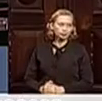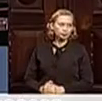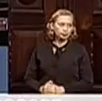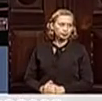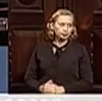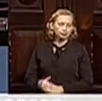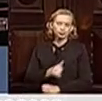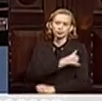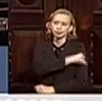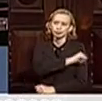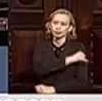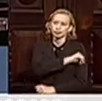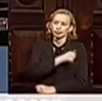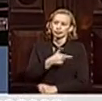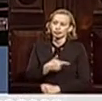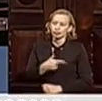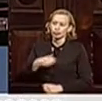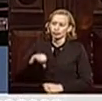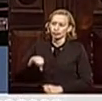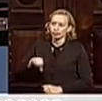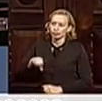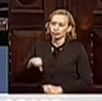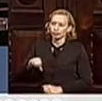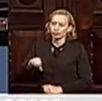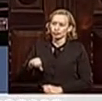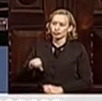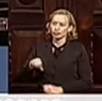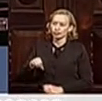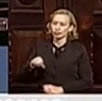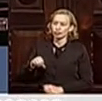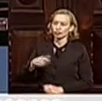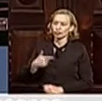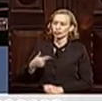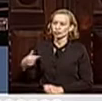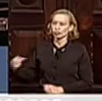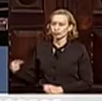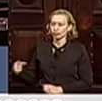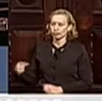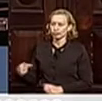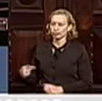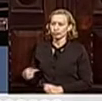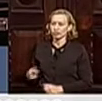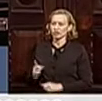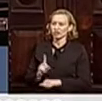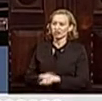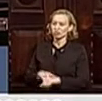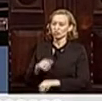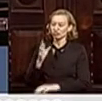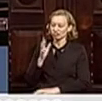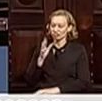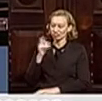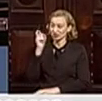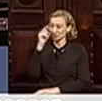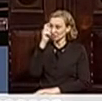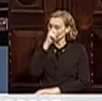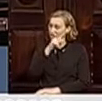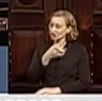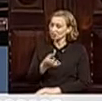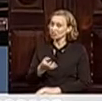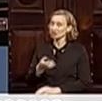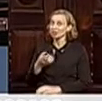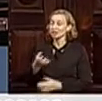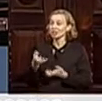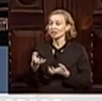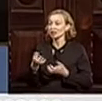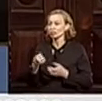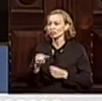Rio de Janeiro, 22 de novembro de 2017. Em tempos difíceis, sonhamos com mudança. E na mudança, nos preenchemos